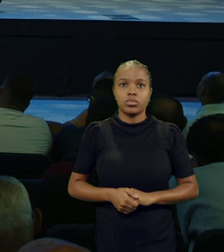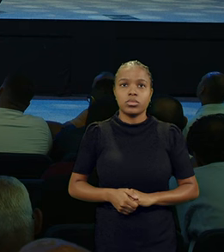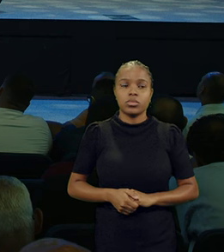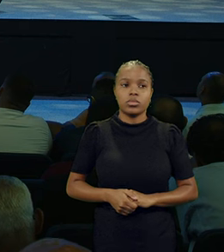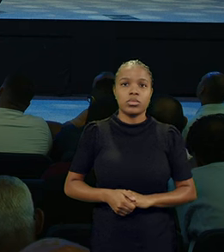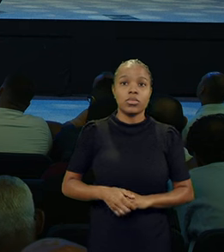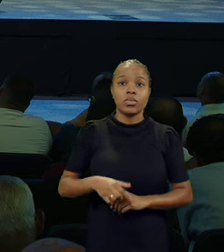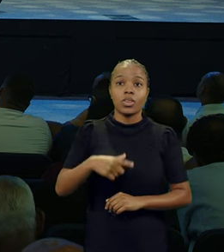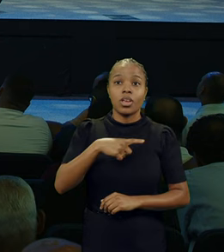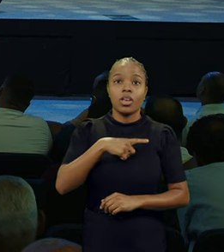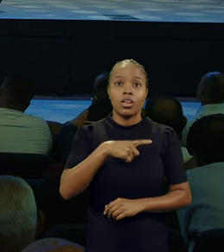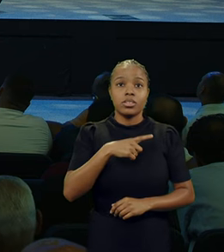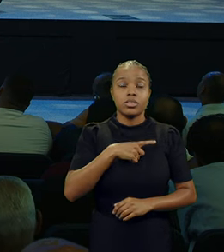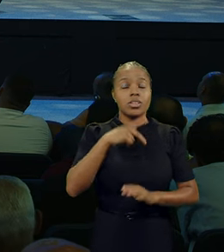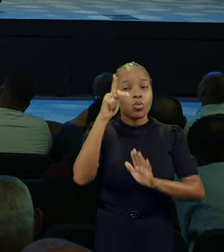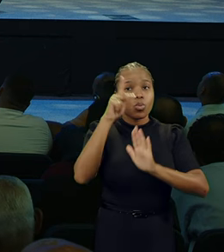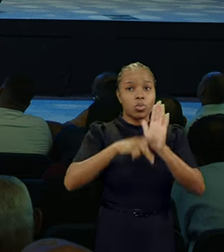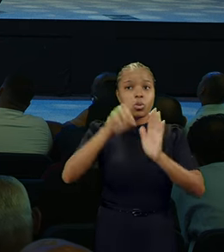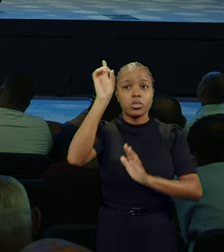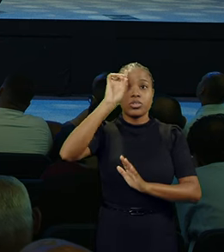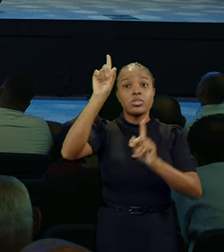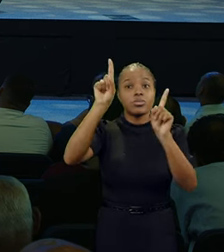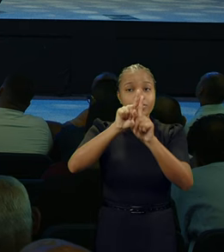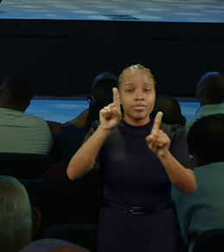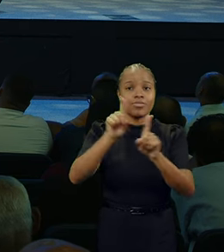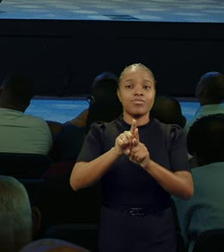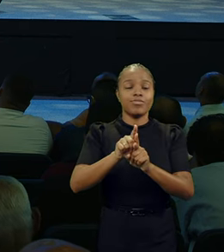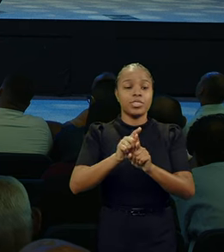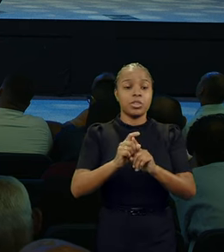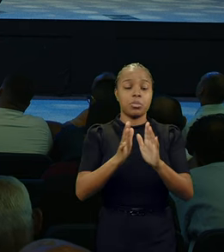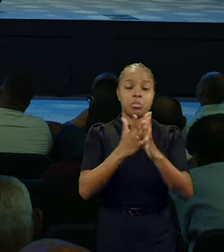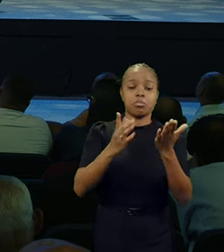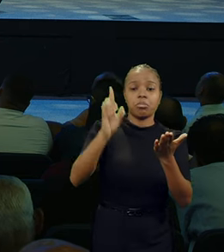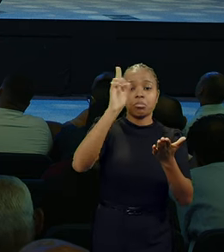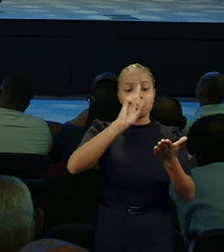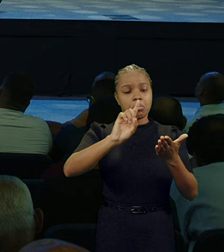Há um propósito de Deus ali, pode ser até